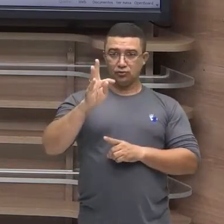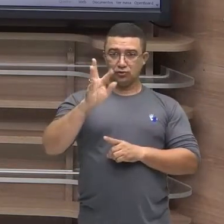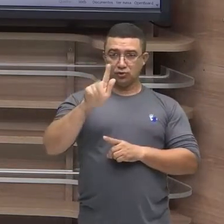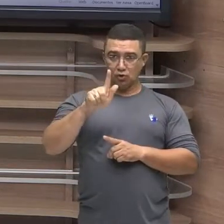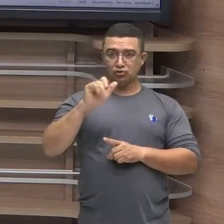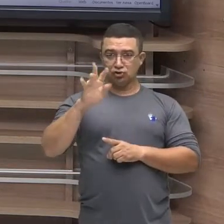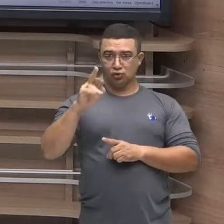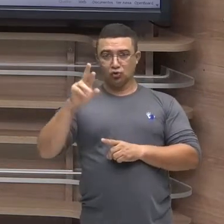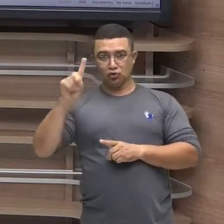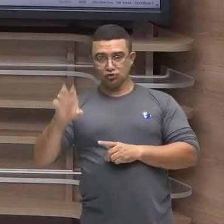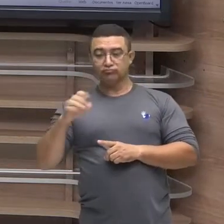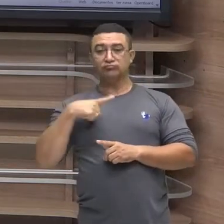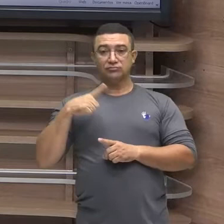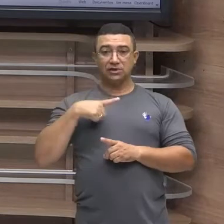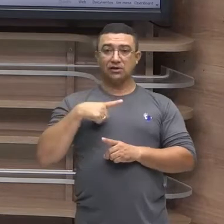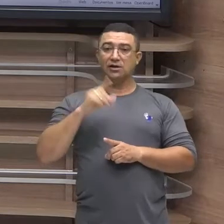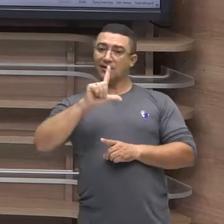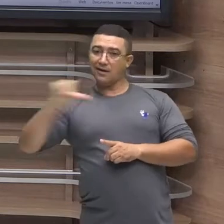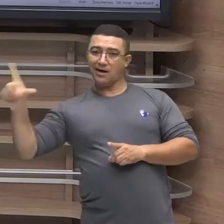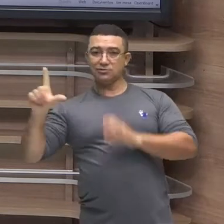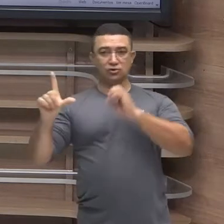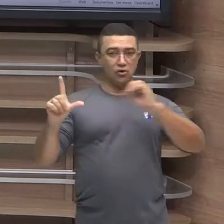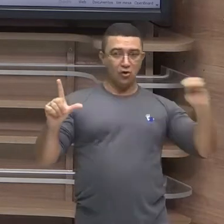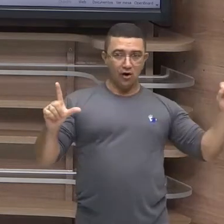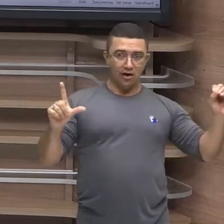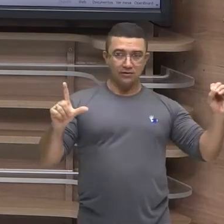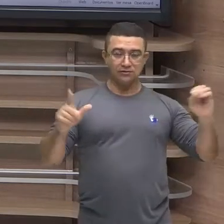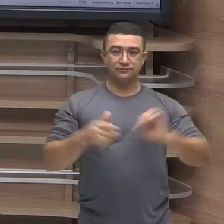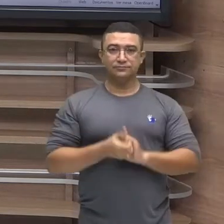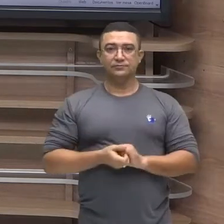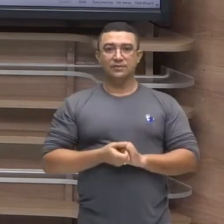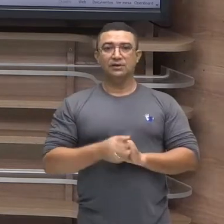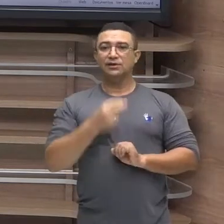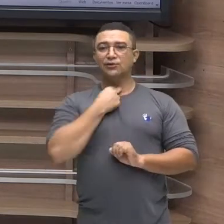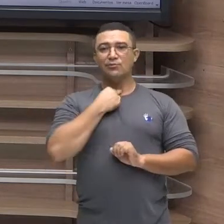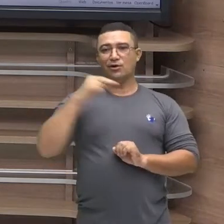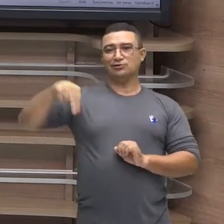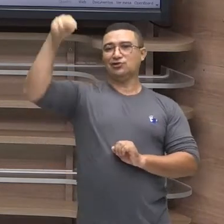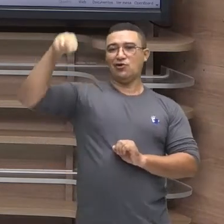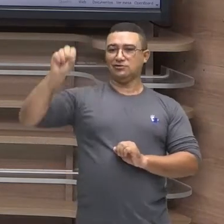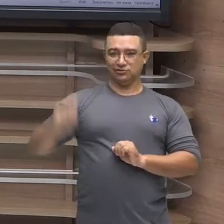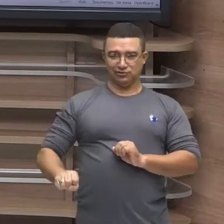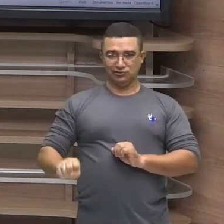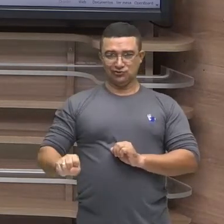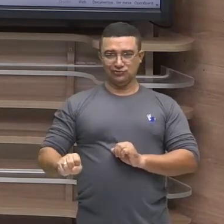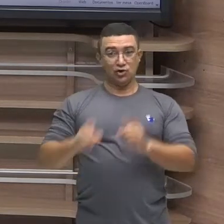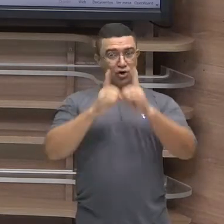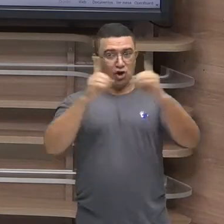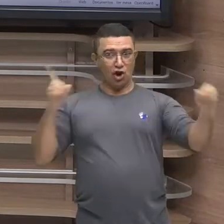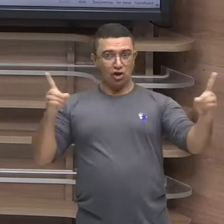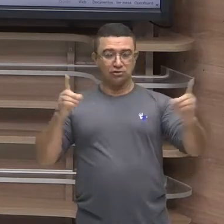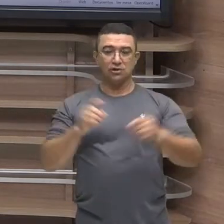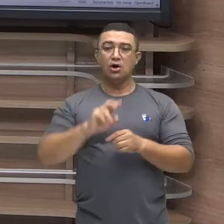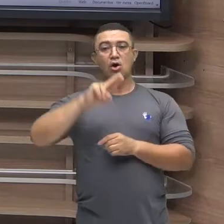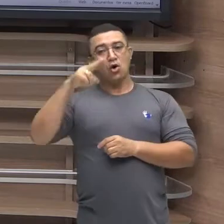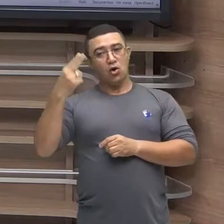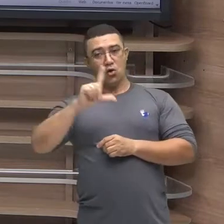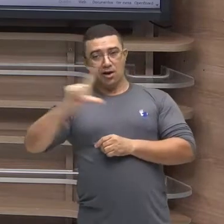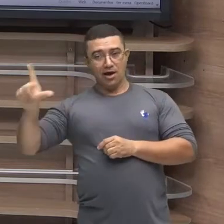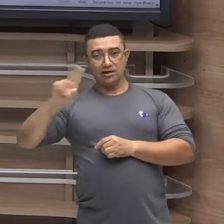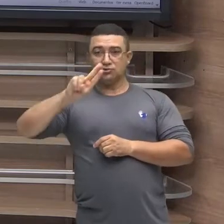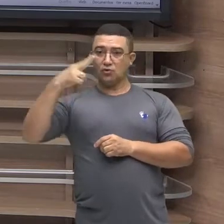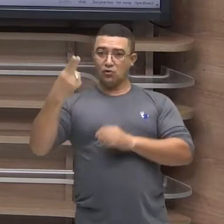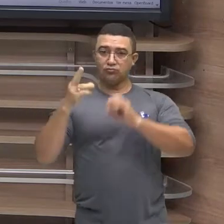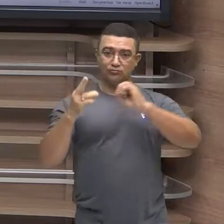hemisfério oeste, ou seja, a minha longitude ela não pode ser norte ou sul, ela vai ser ou leste ou